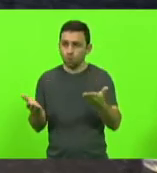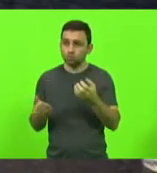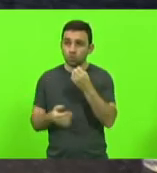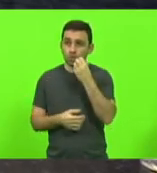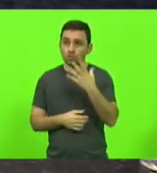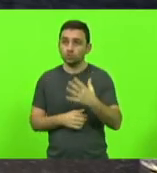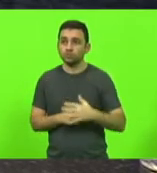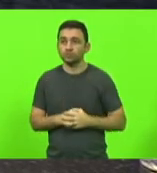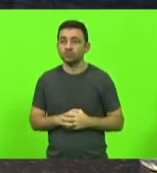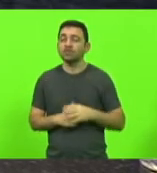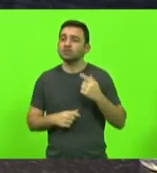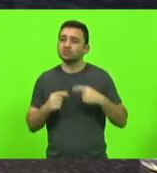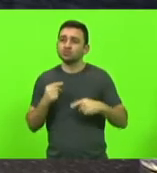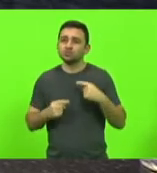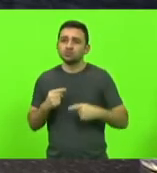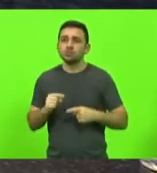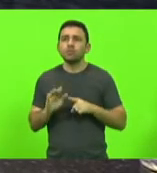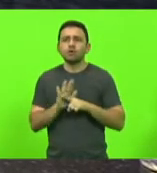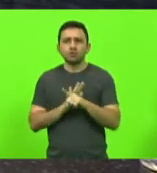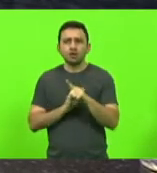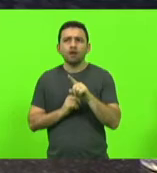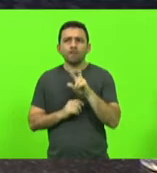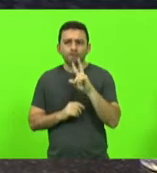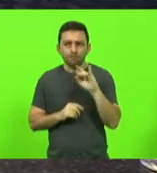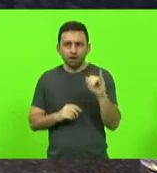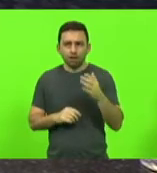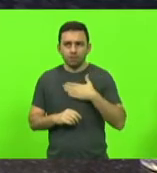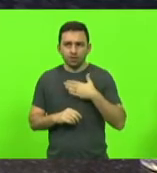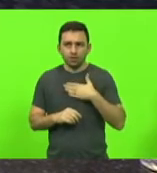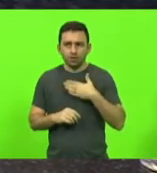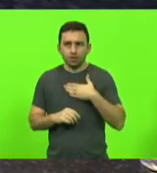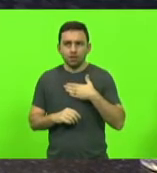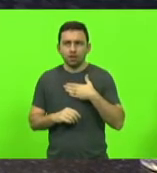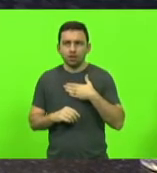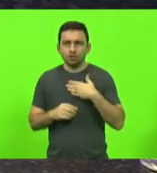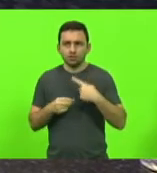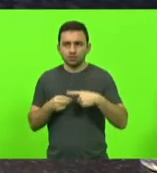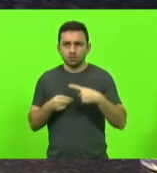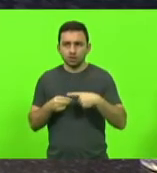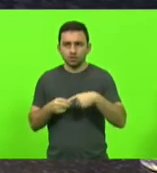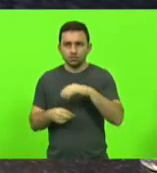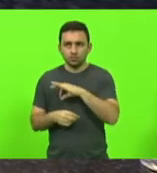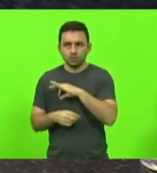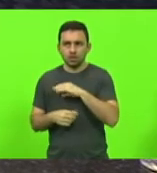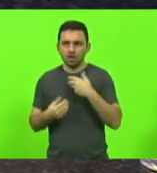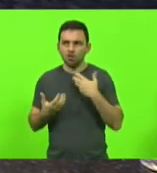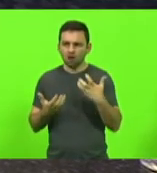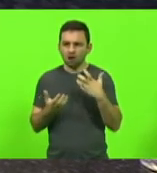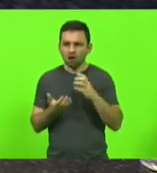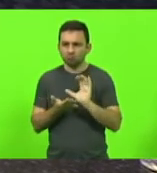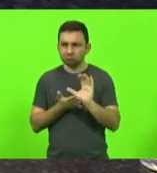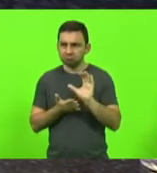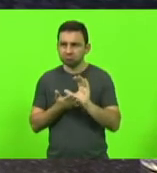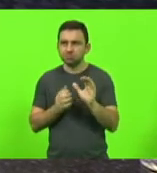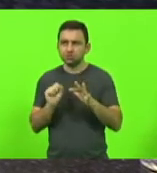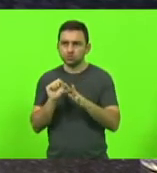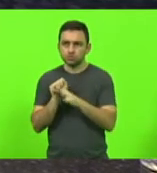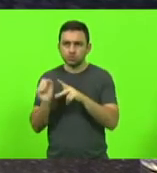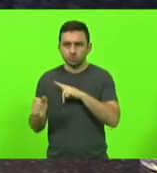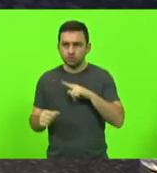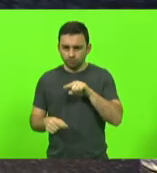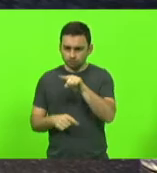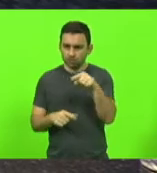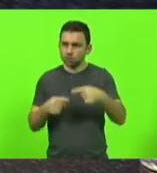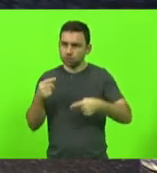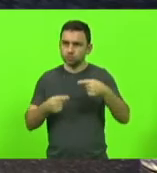que discutissem, perguntassem, olha, vai ir policial para a minha região? Se for, eu vou destinar emenda para a segurança pública. Discutam isso, tá, quando